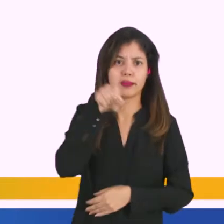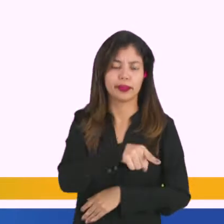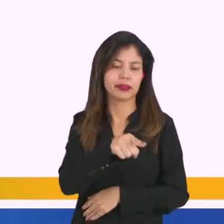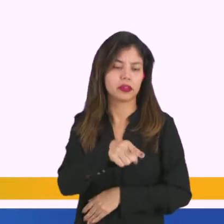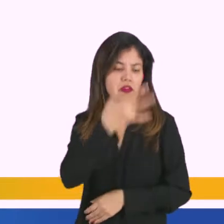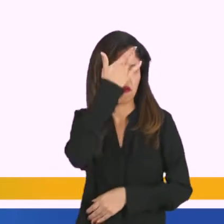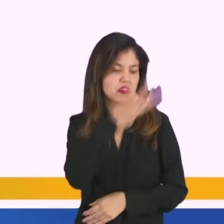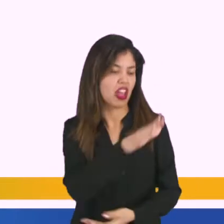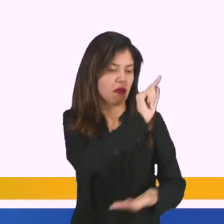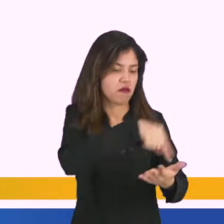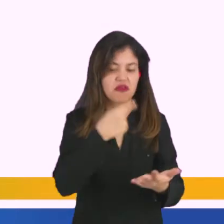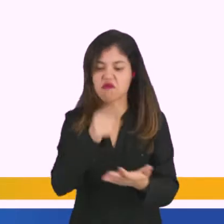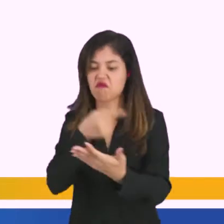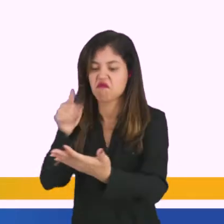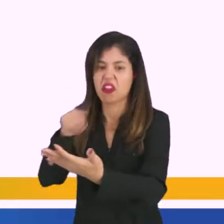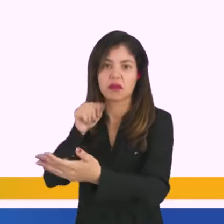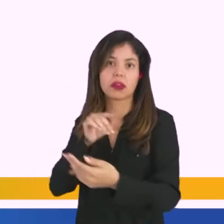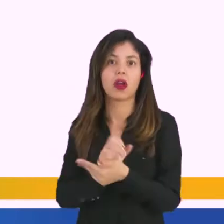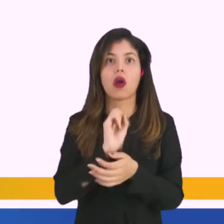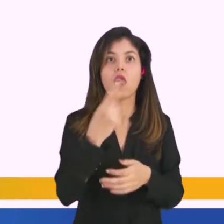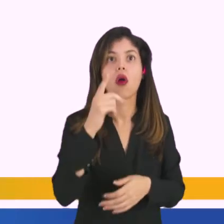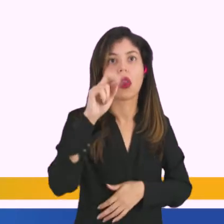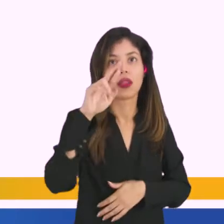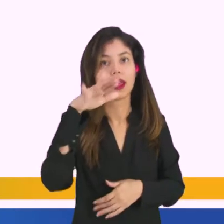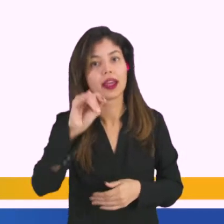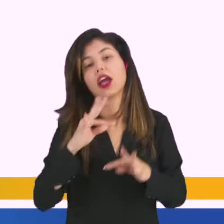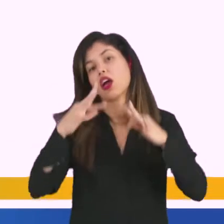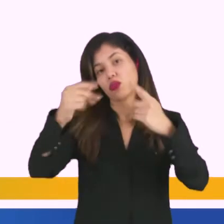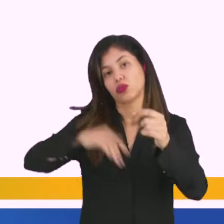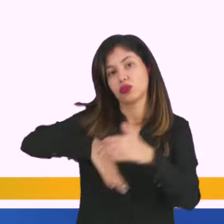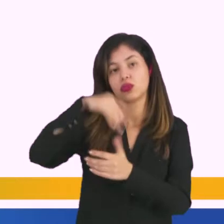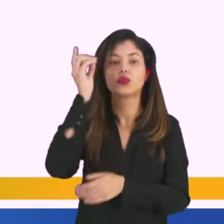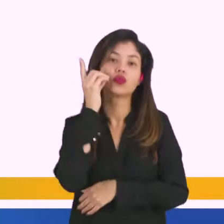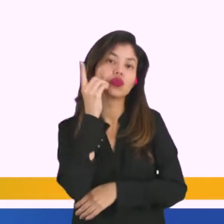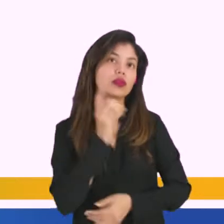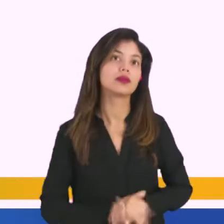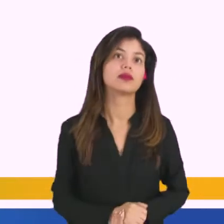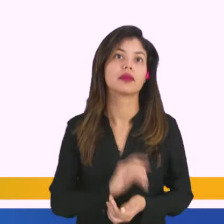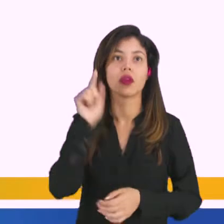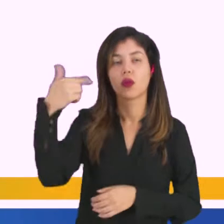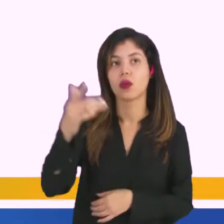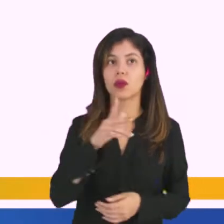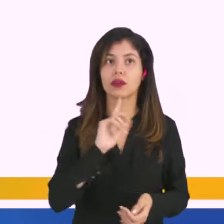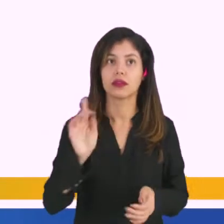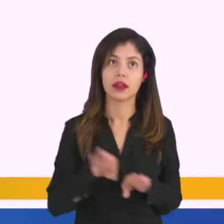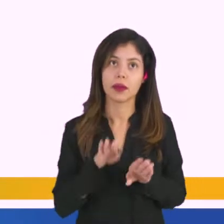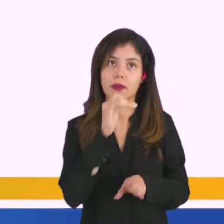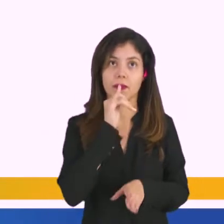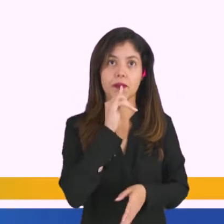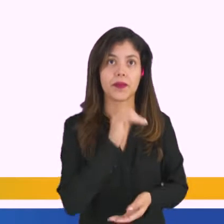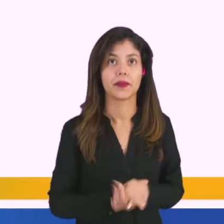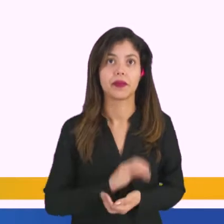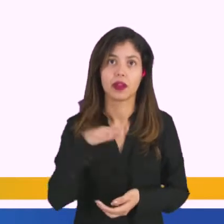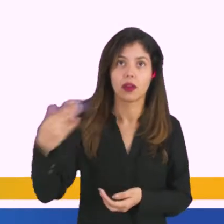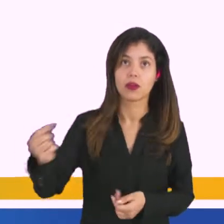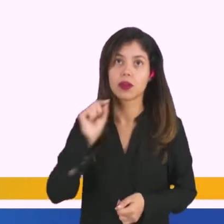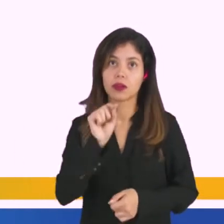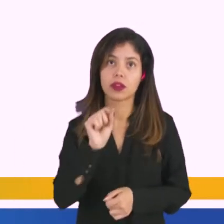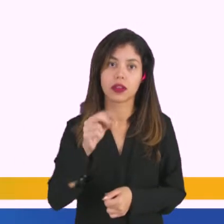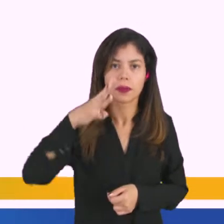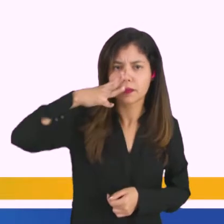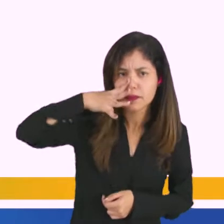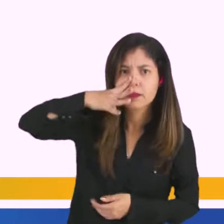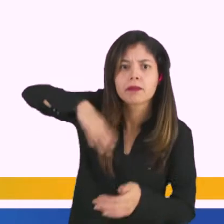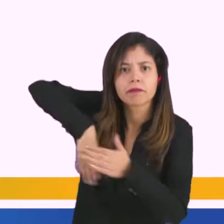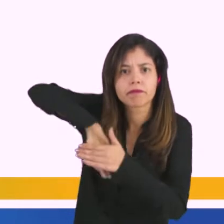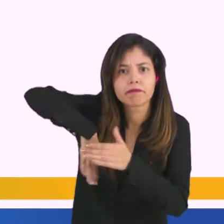questões, ou as chances de ganhar na loteria jogando todos os dias. Outro exemplo cotidiano é quando você assiste a